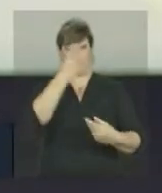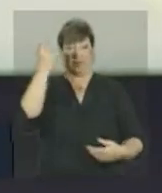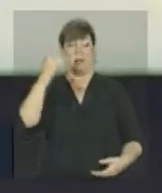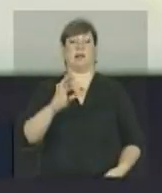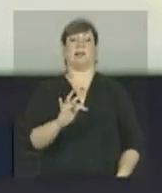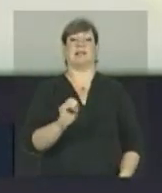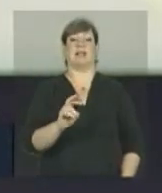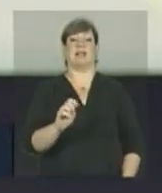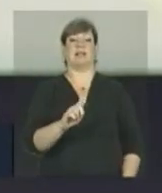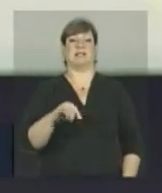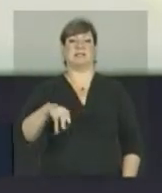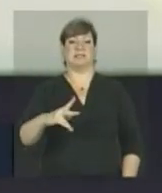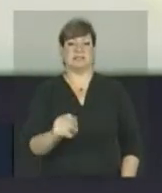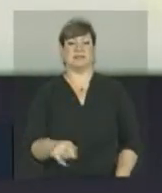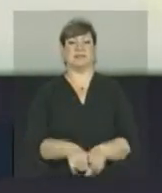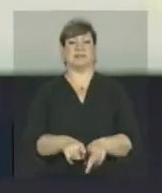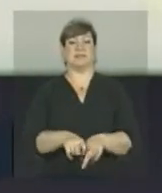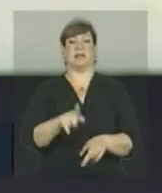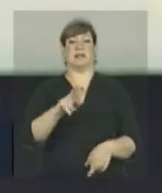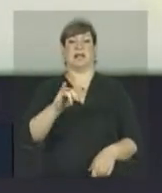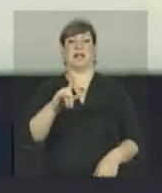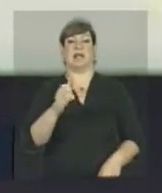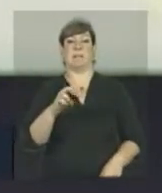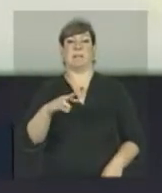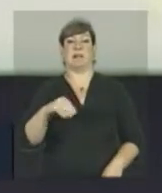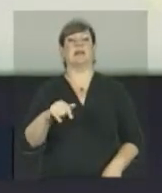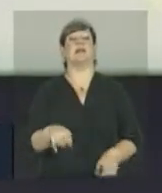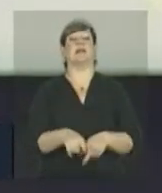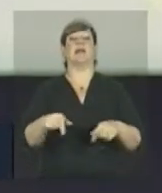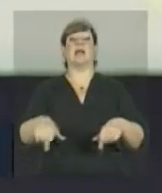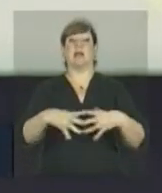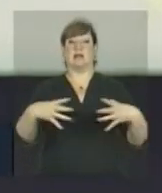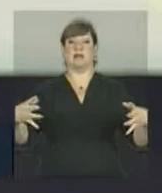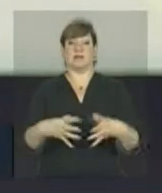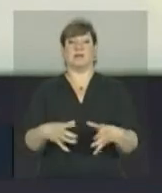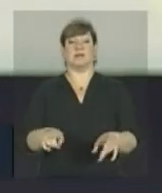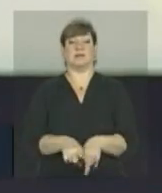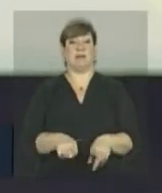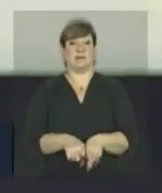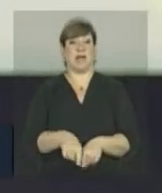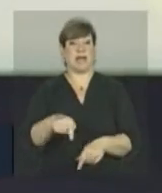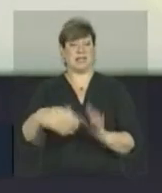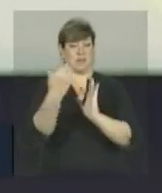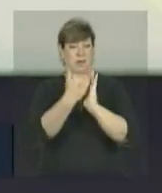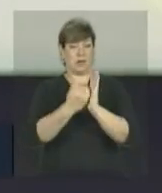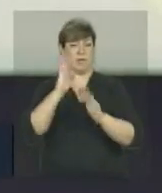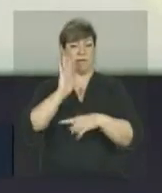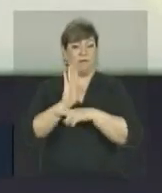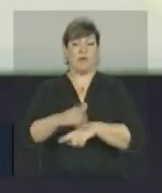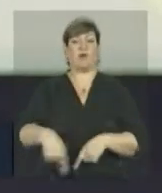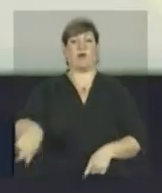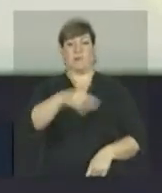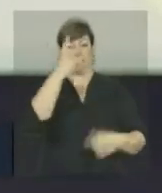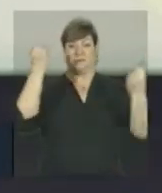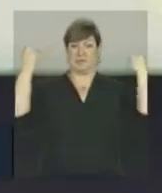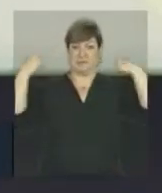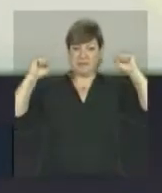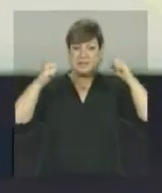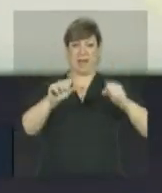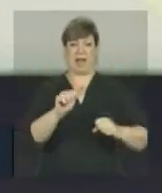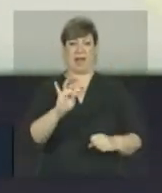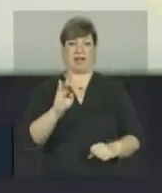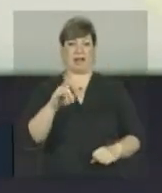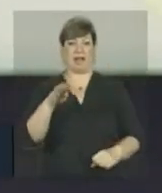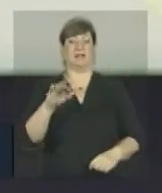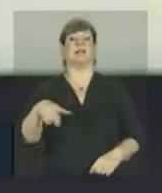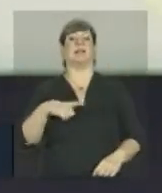Terezinha Guilhermina, representando o segmento paralímpico. Enfim, é um programa totalmente voltado para o atleta, sem nenhum